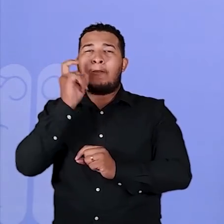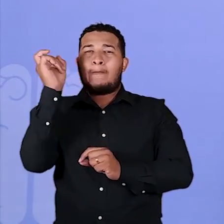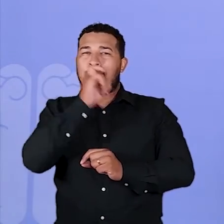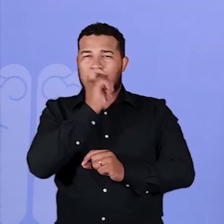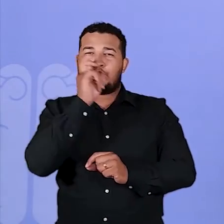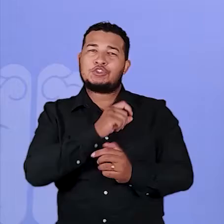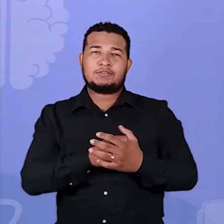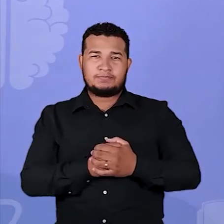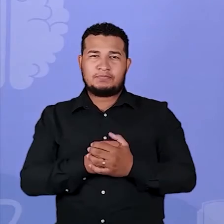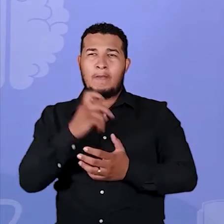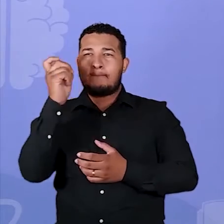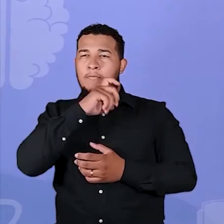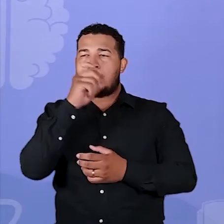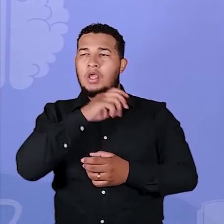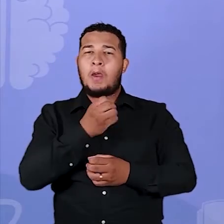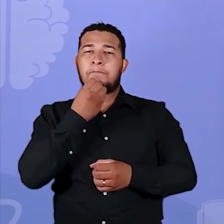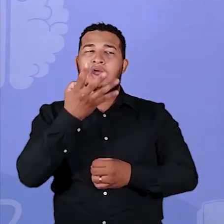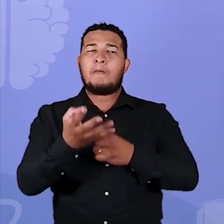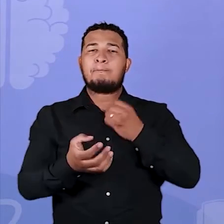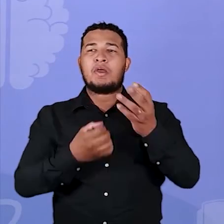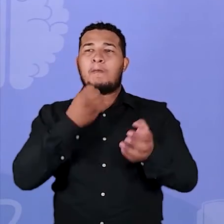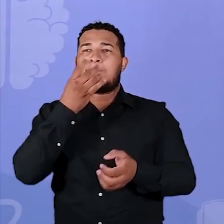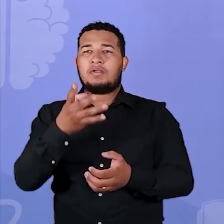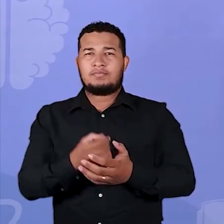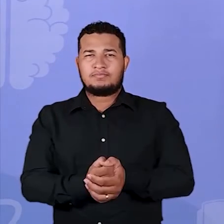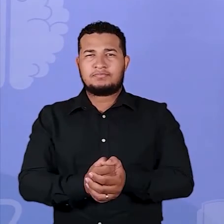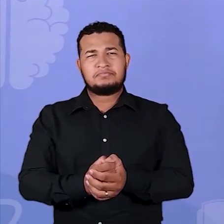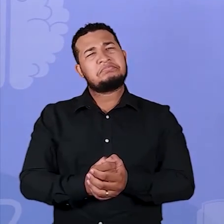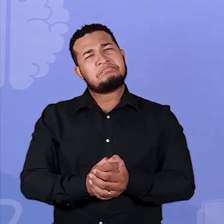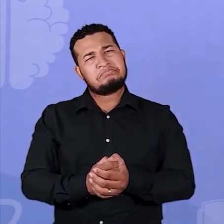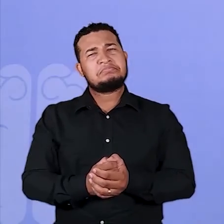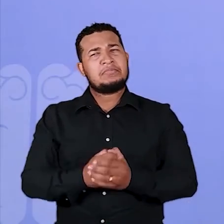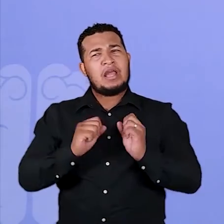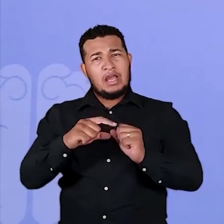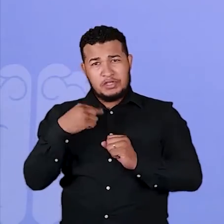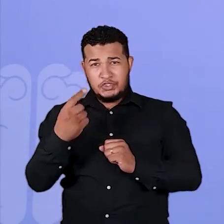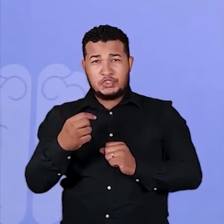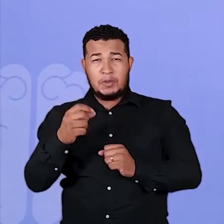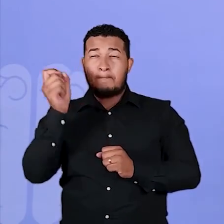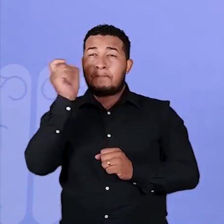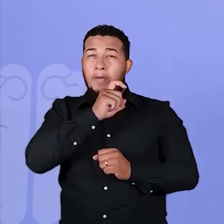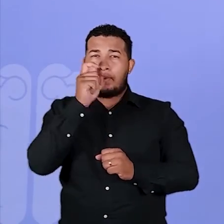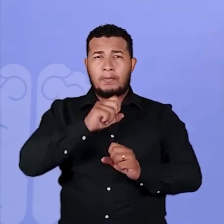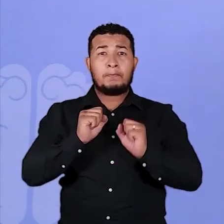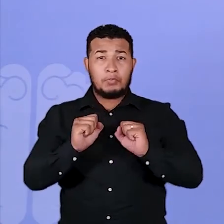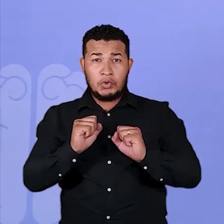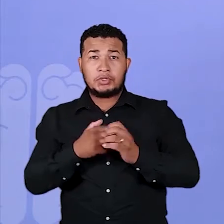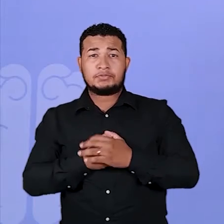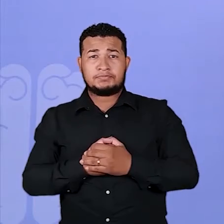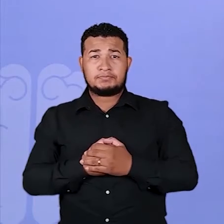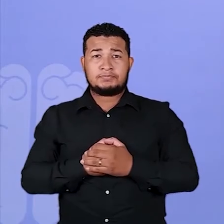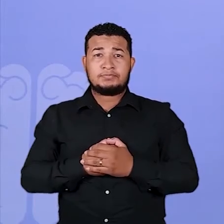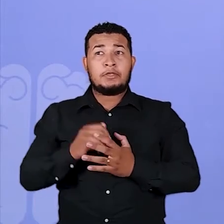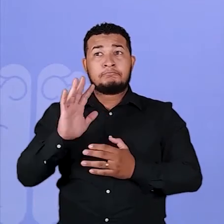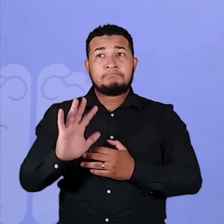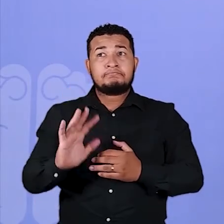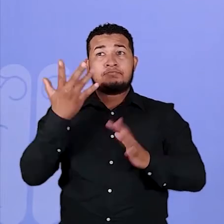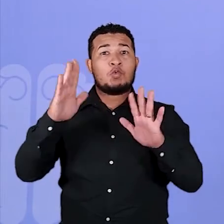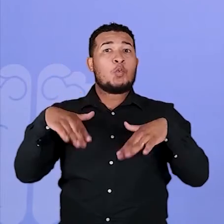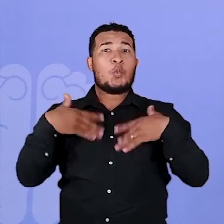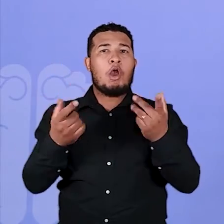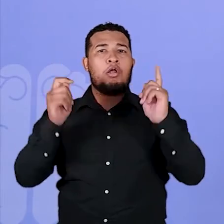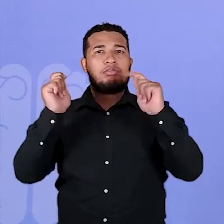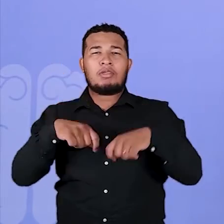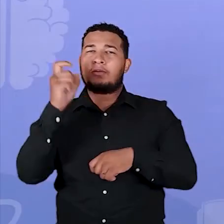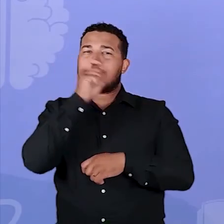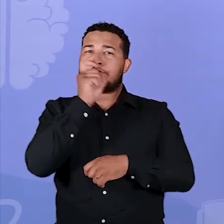uma mentira. Será que a gente está autorizado a mentir? Em que situações a gente está